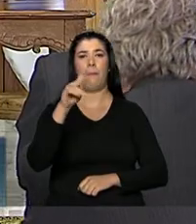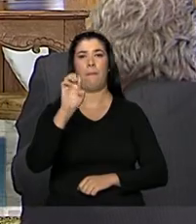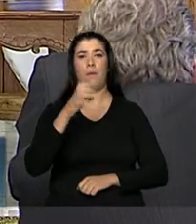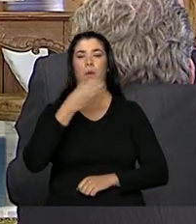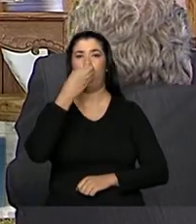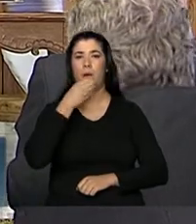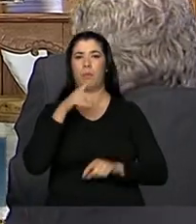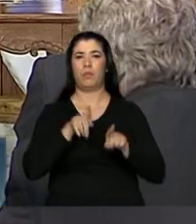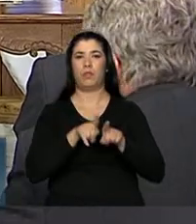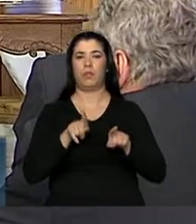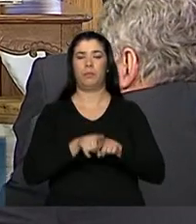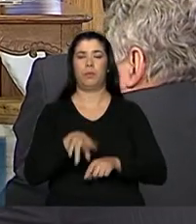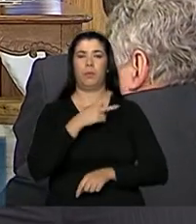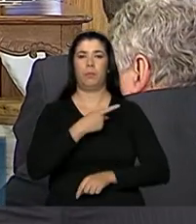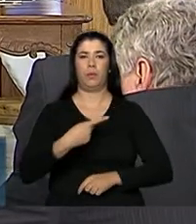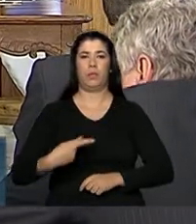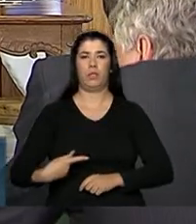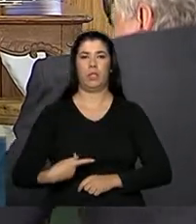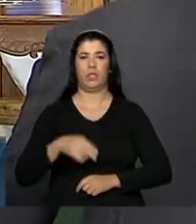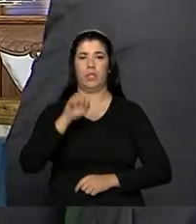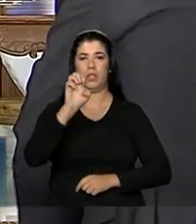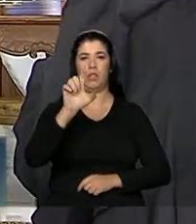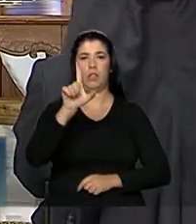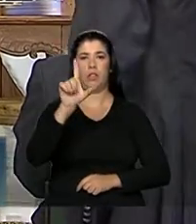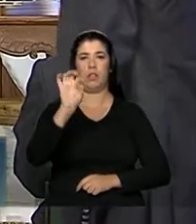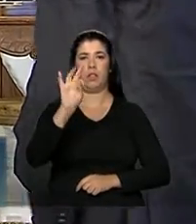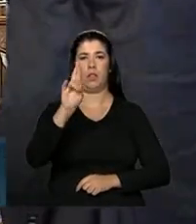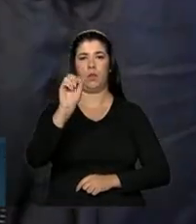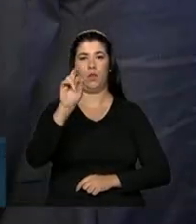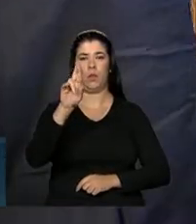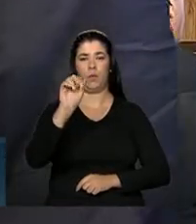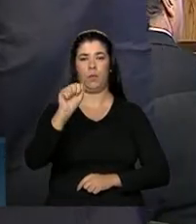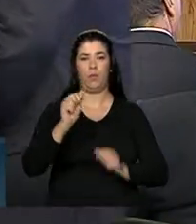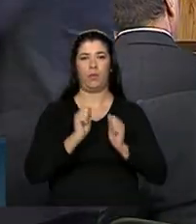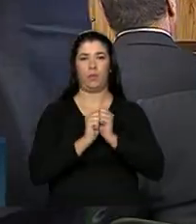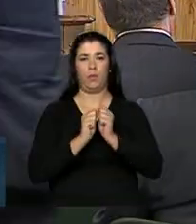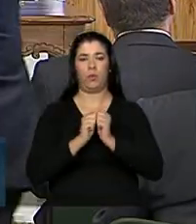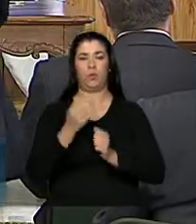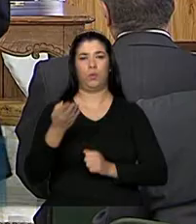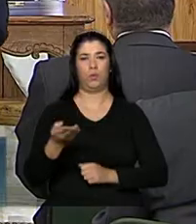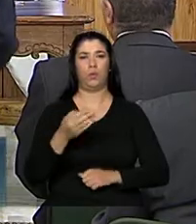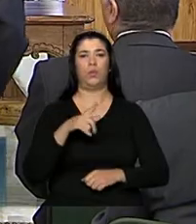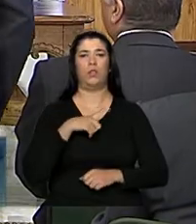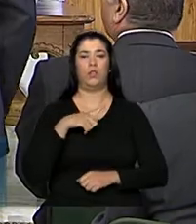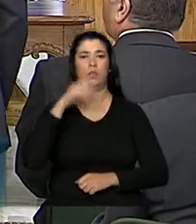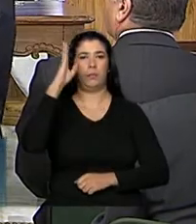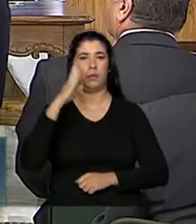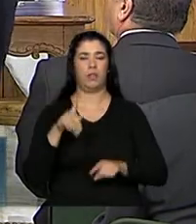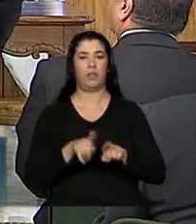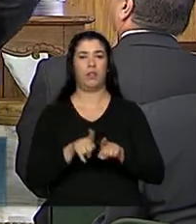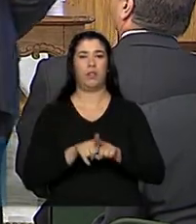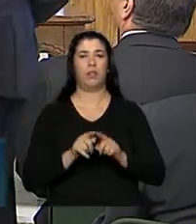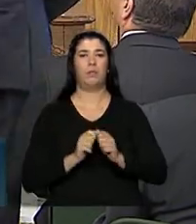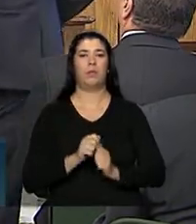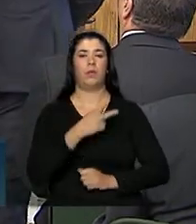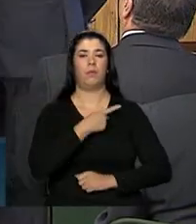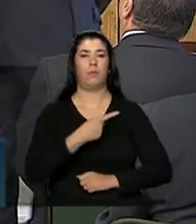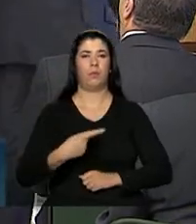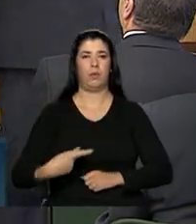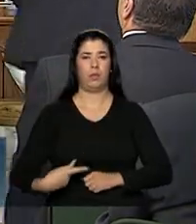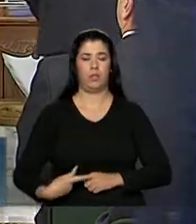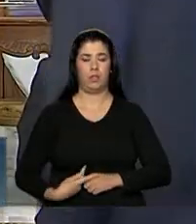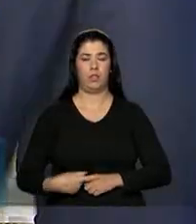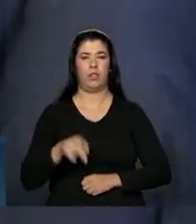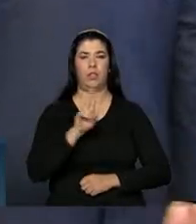da Eletrobras, José da Costa Carvalho Neto, e o diretor-presidente da Eletronuclear, Otton